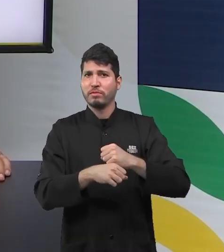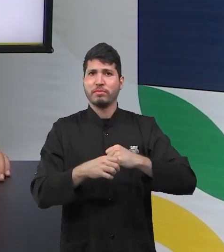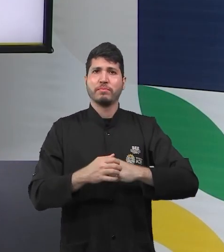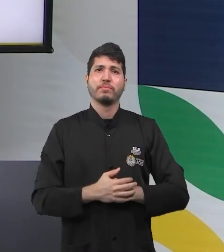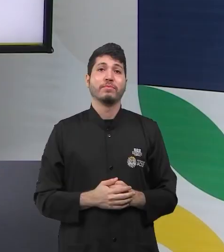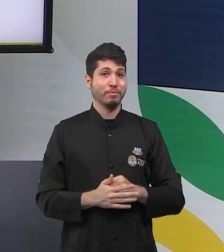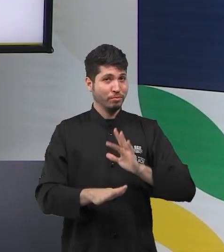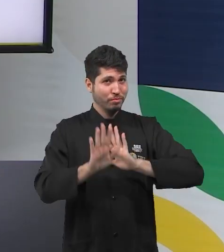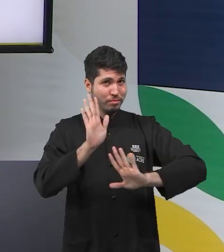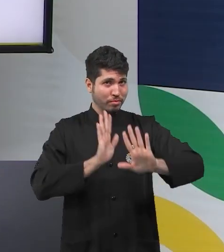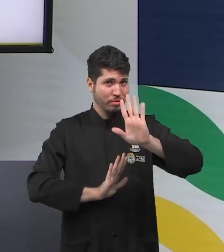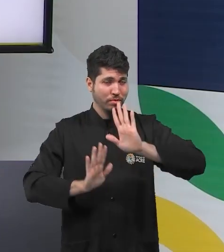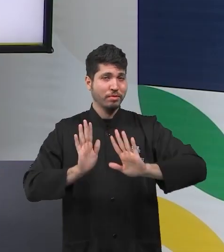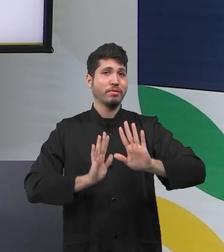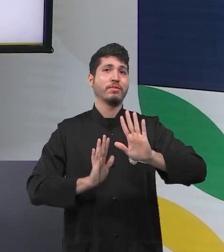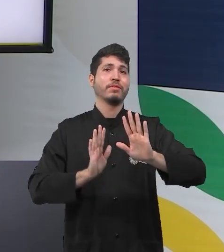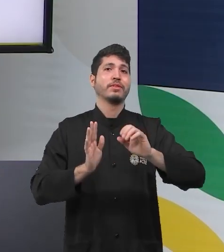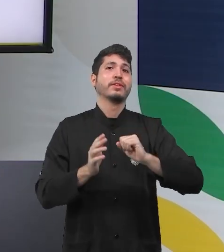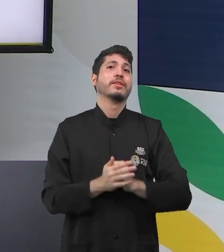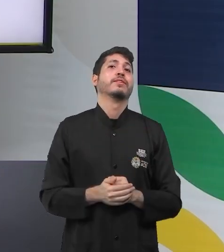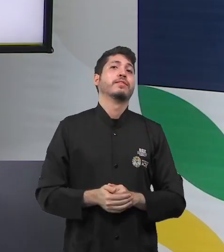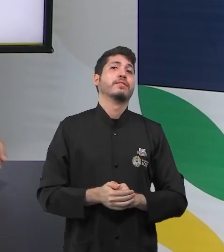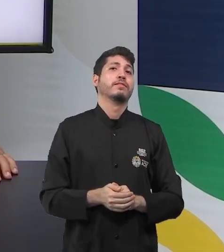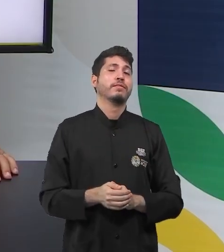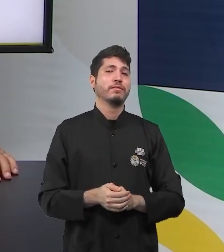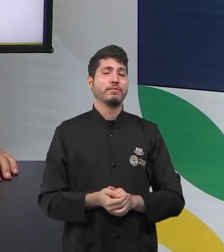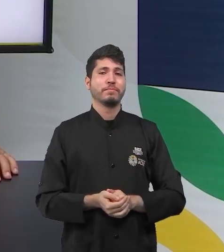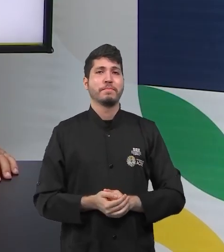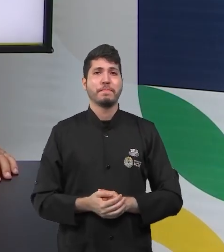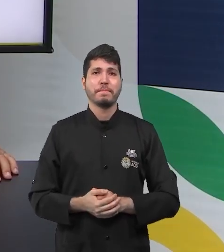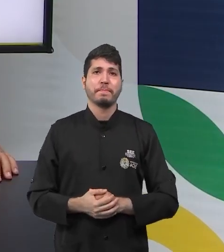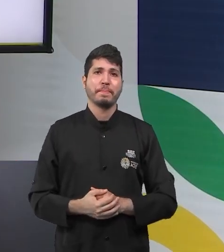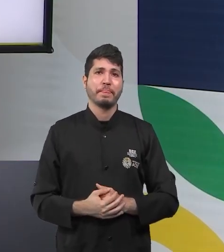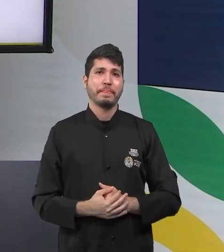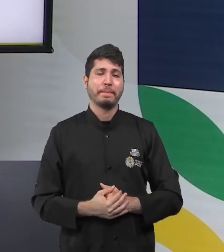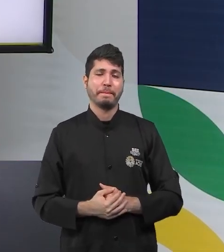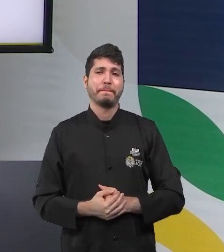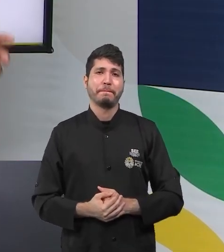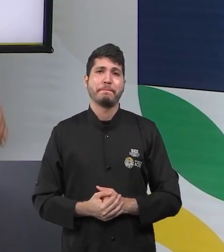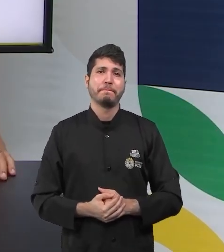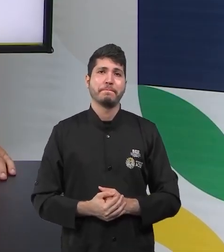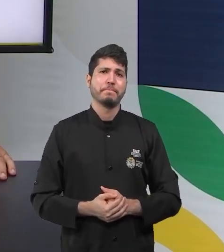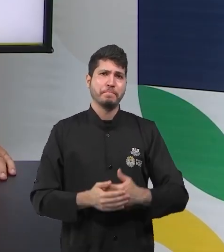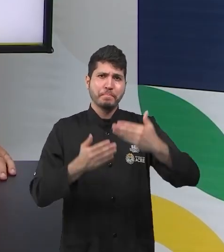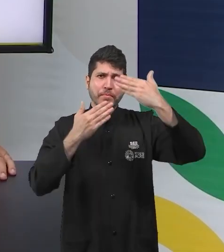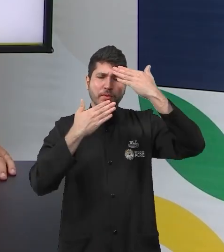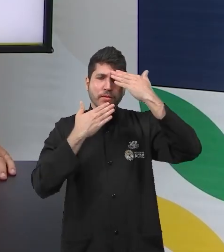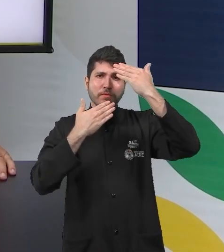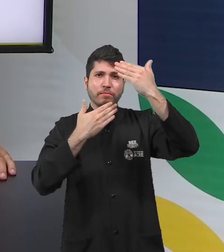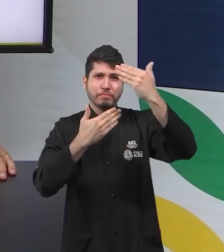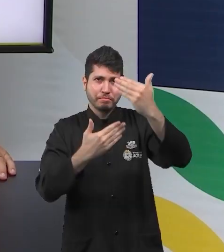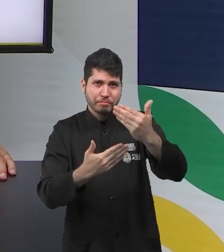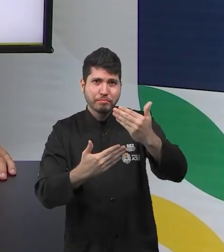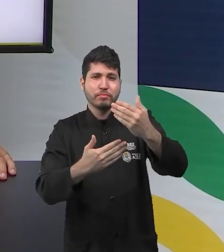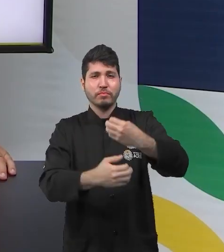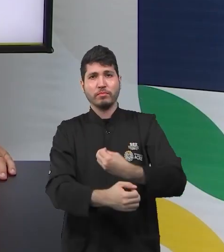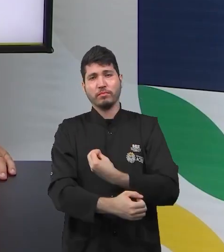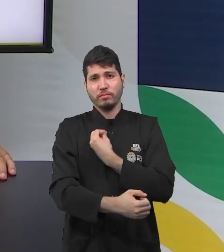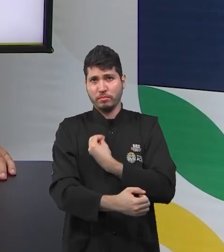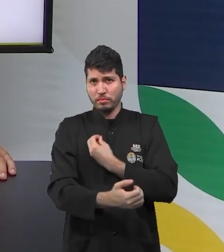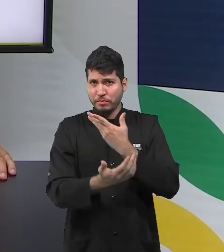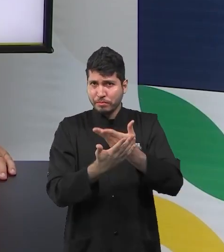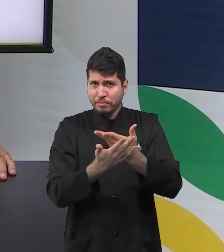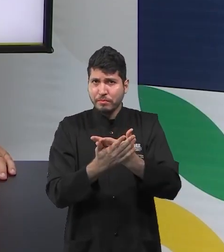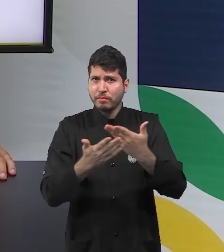besteira. Espero que quando você pausou, não tenha errado ela. Então, muito obrigado pela sua participação na